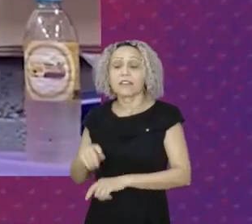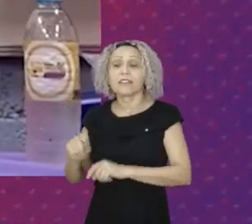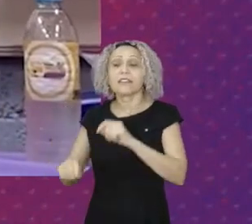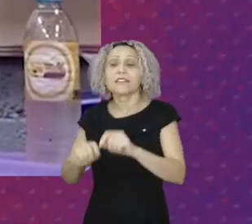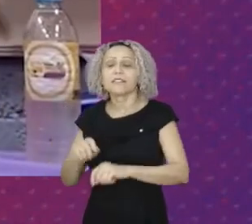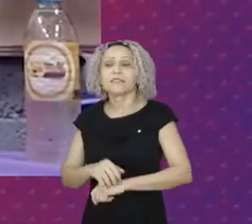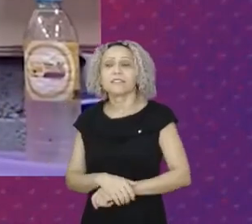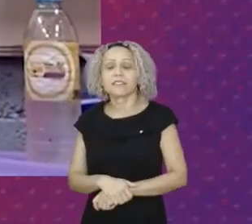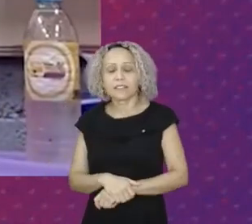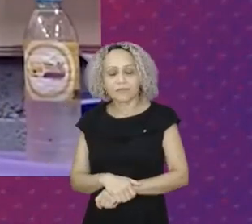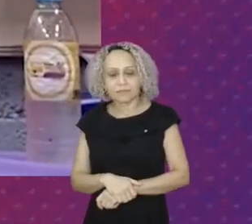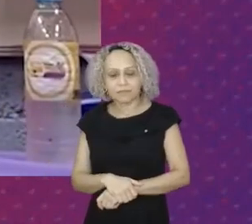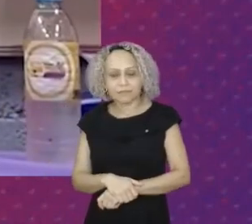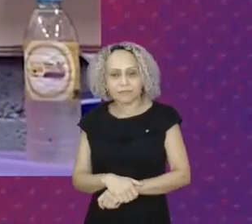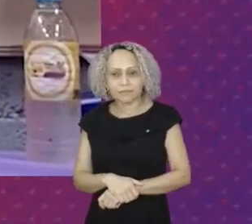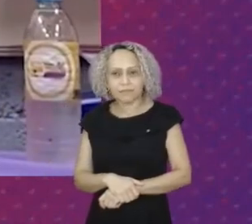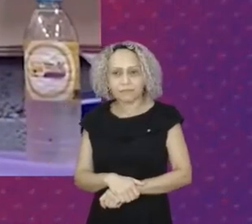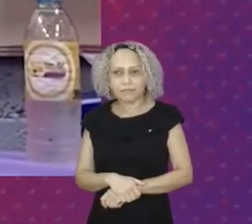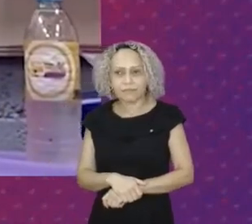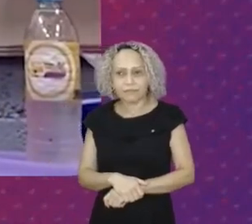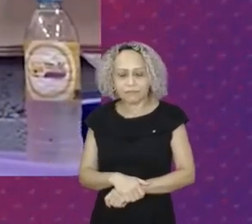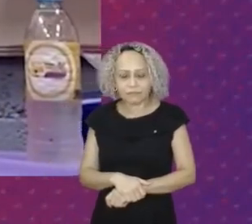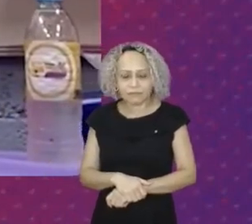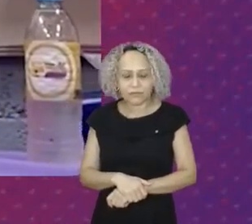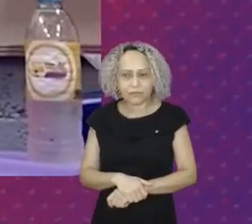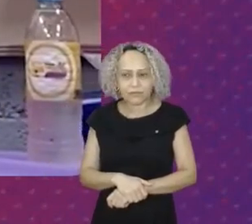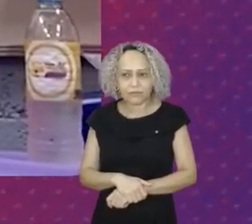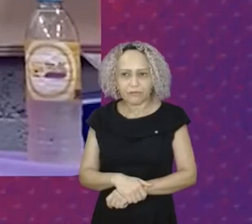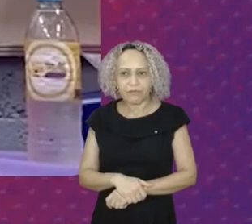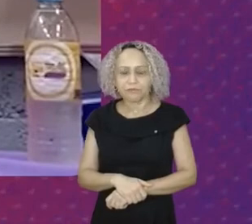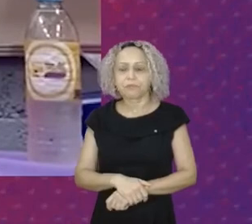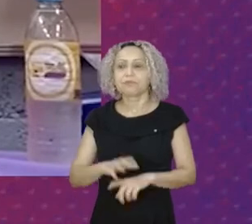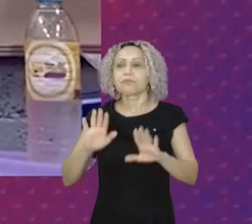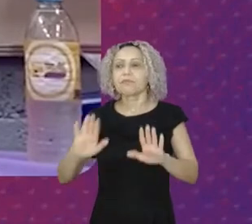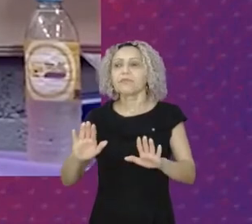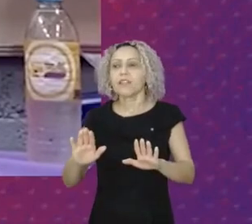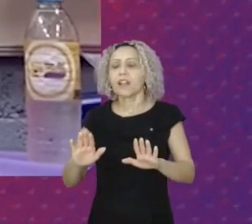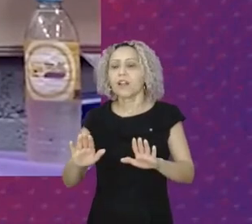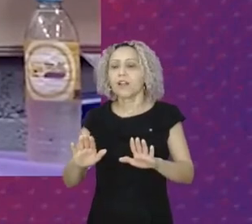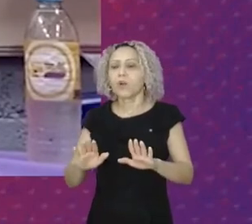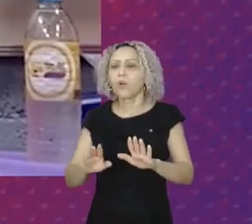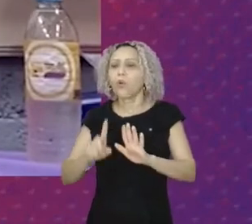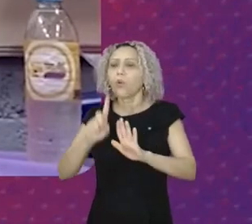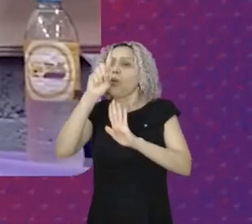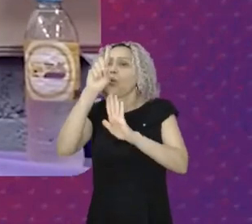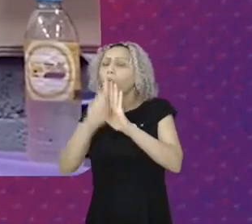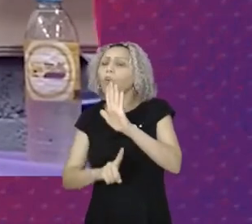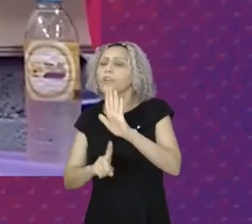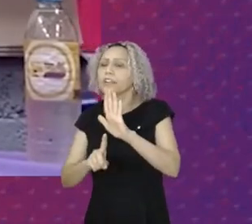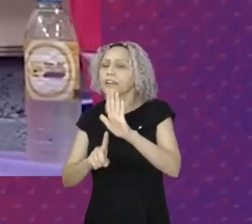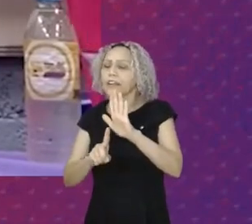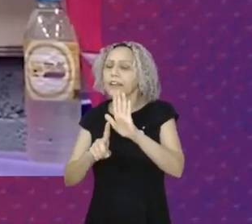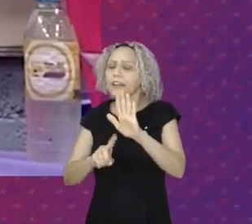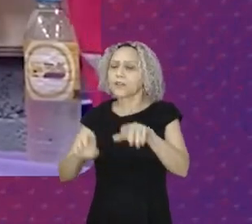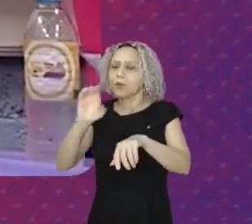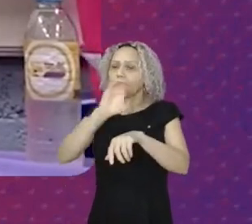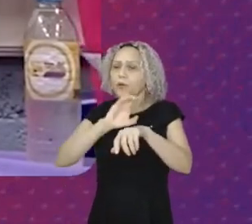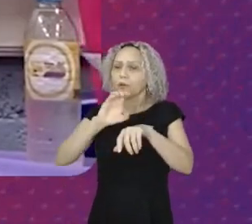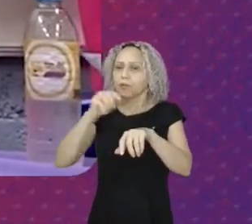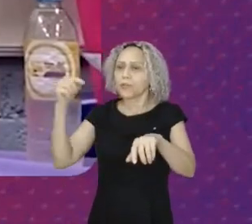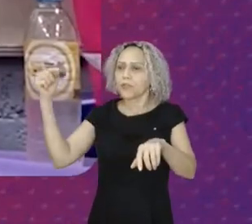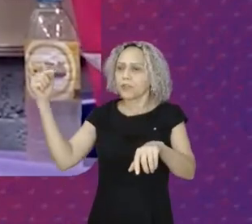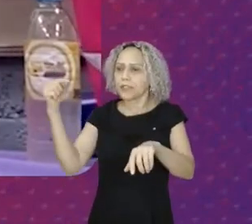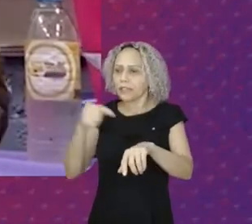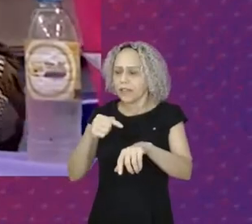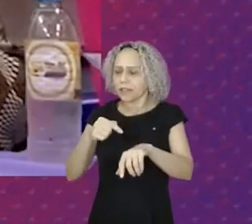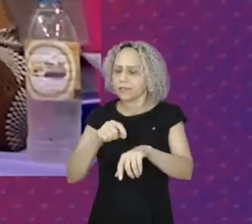terceiro ponto, o direito constitucional à identidade étnica como fundamento do currículo escolar. E